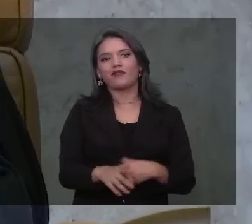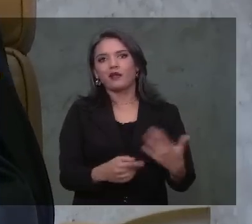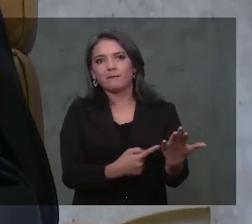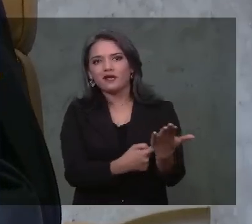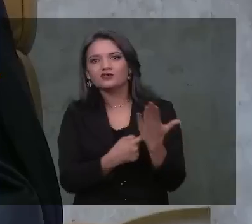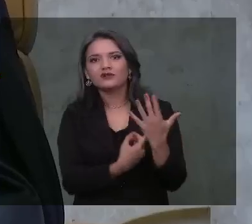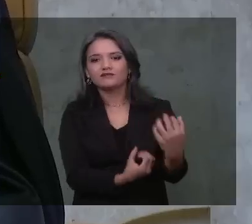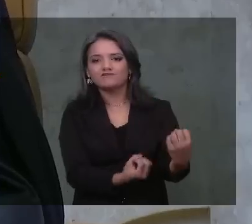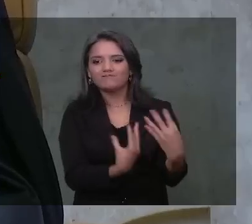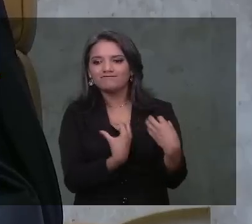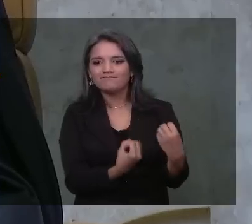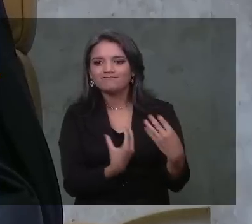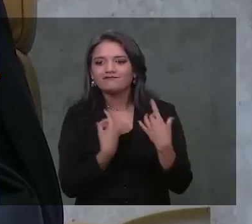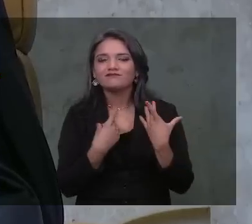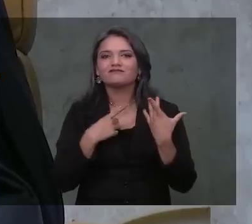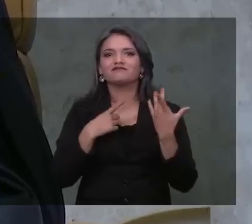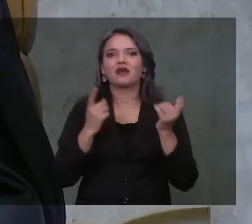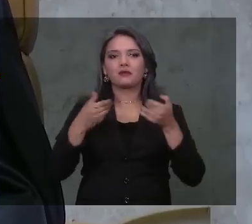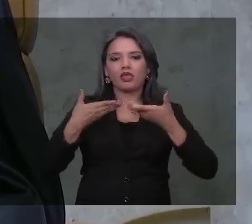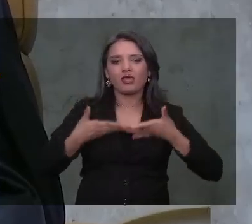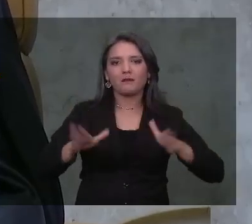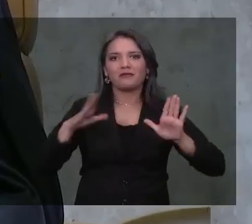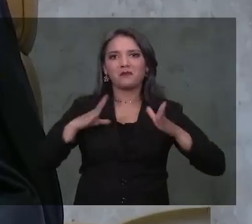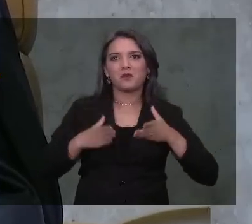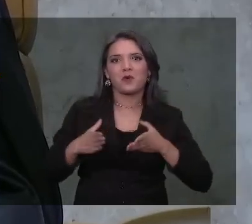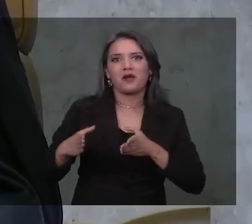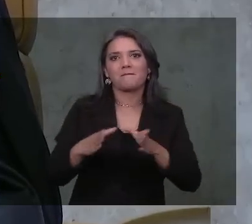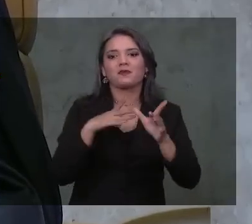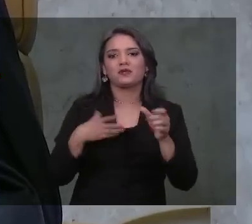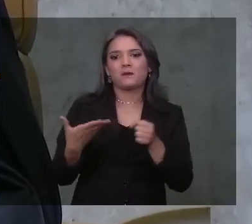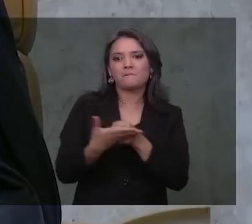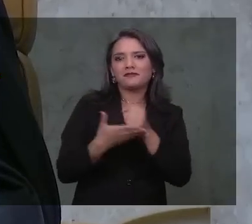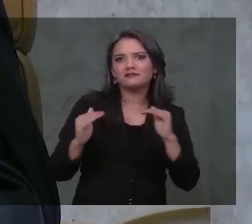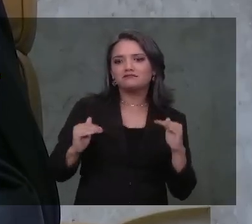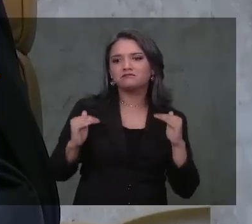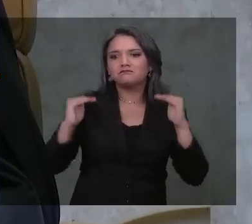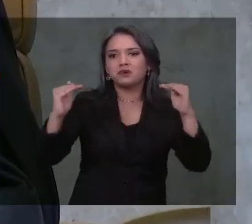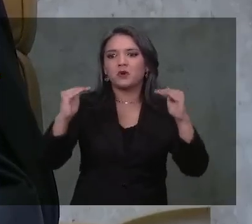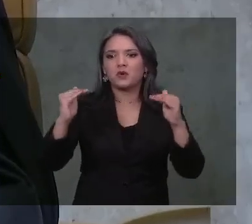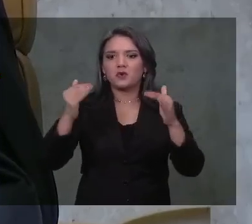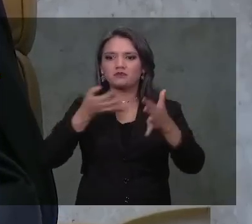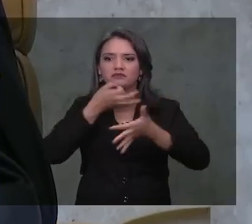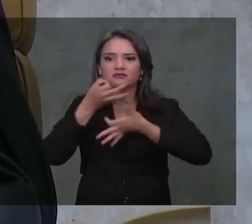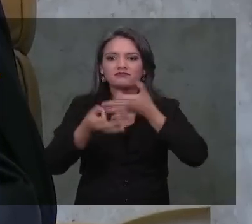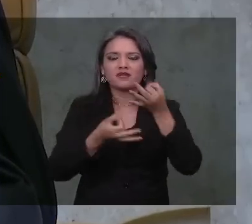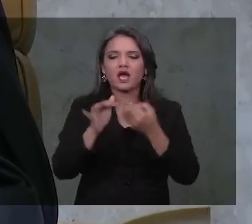caminho com princípios elevados, ideias e bons exemplos.